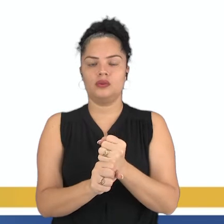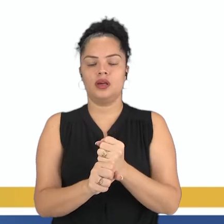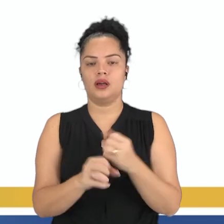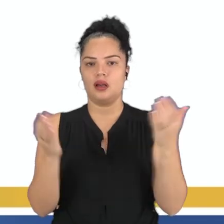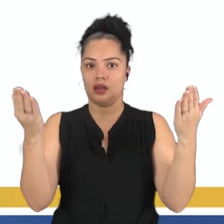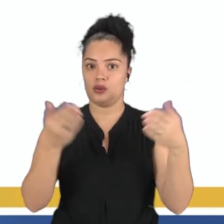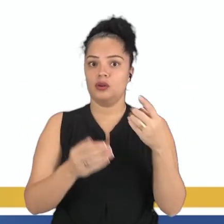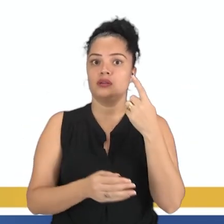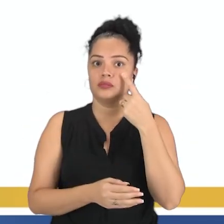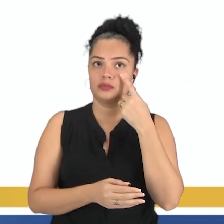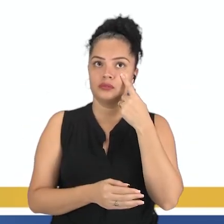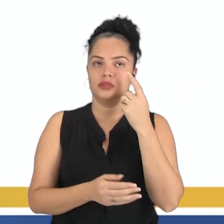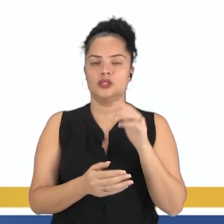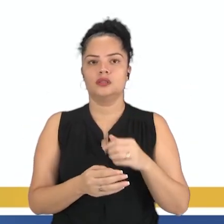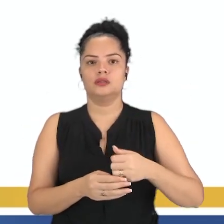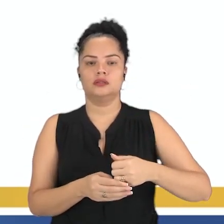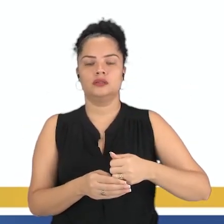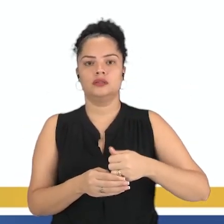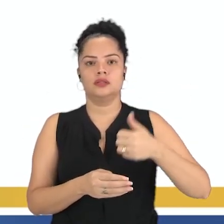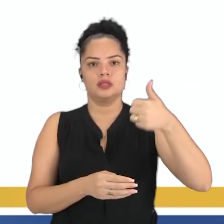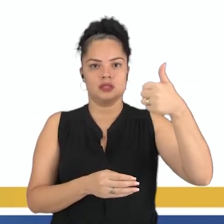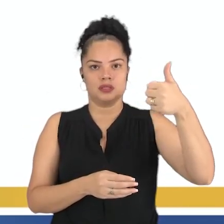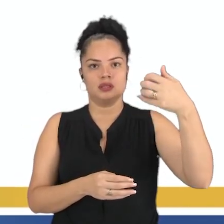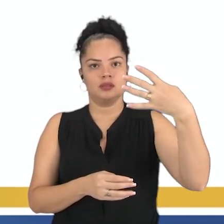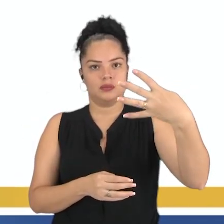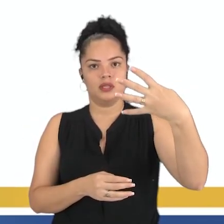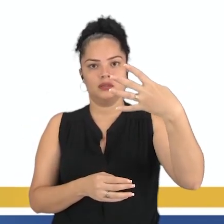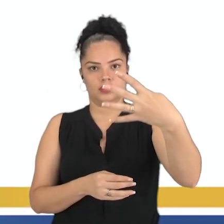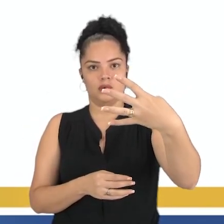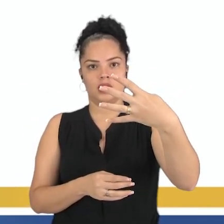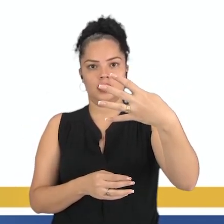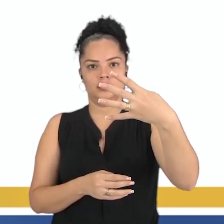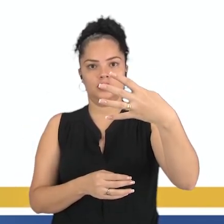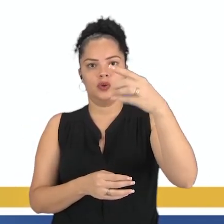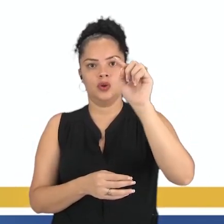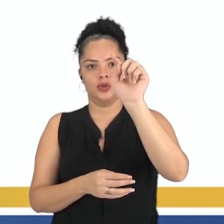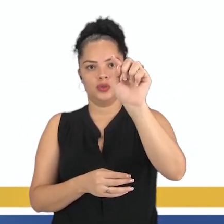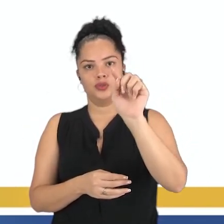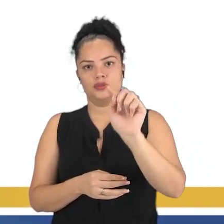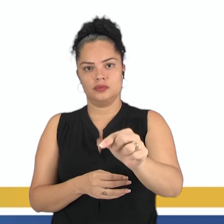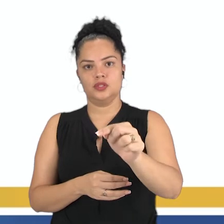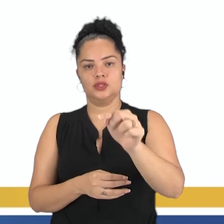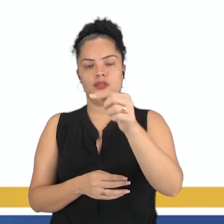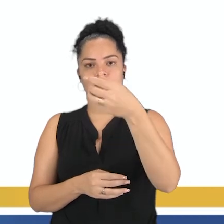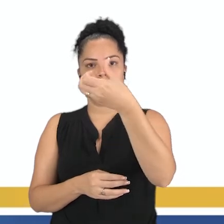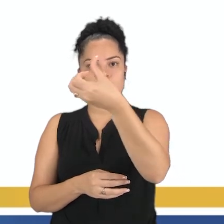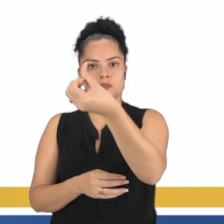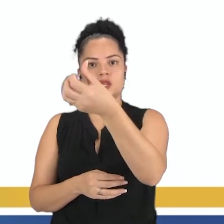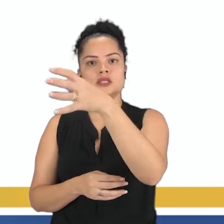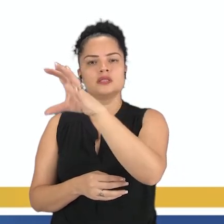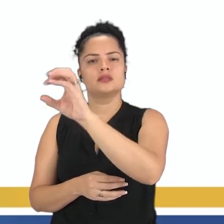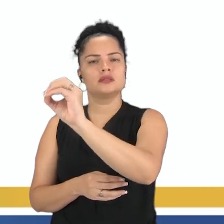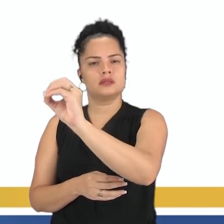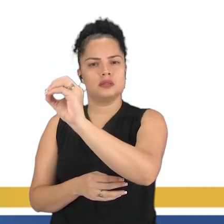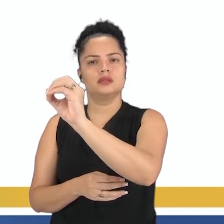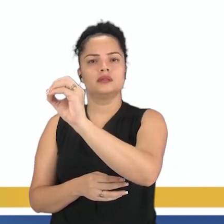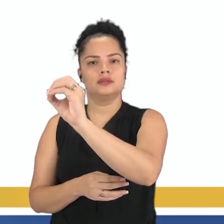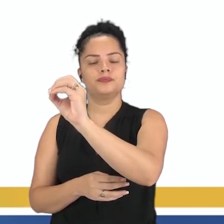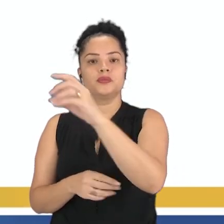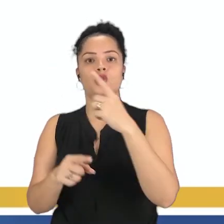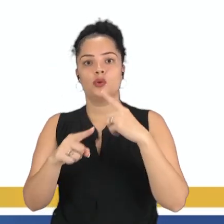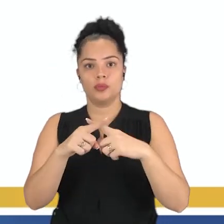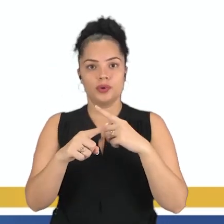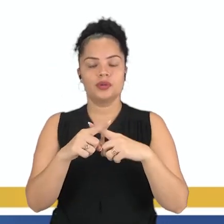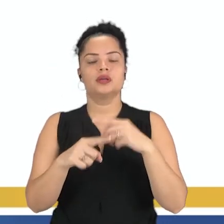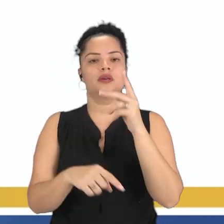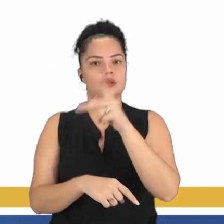executar. Então eu quero dividir 144 para 60. Professor, por que 144 para 60? Porque eu já